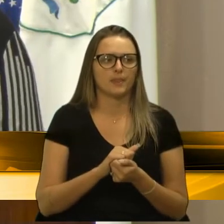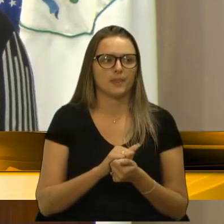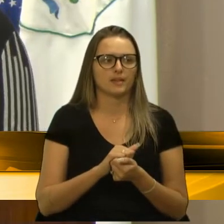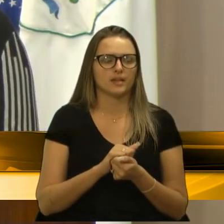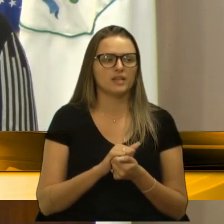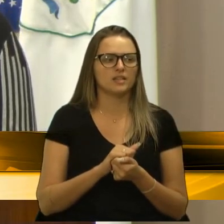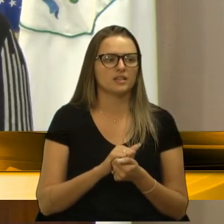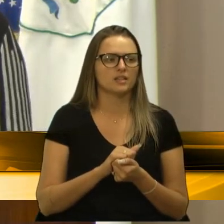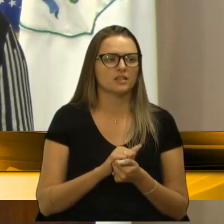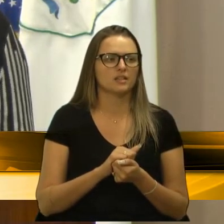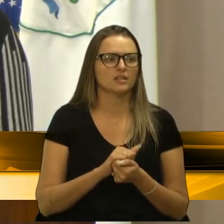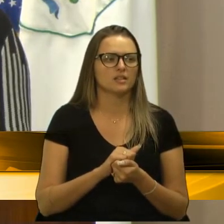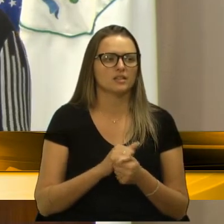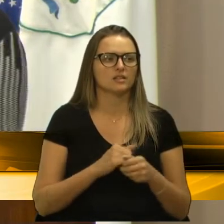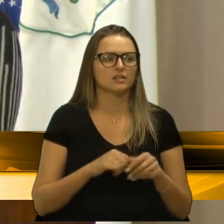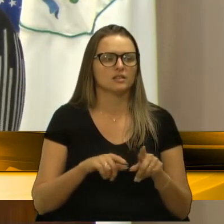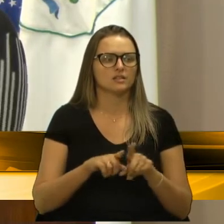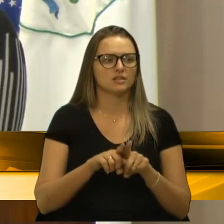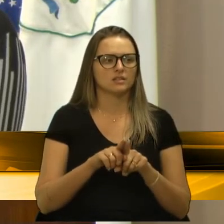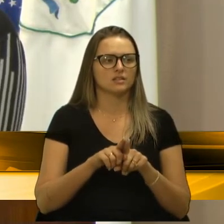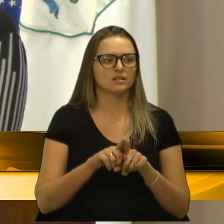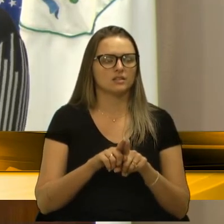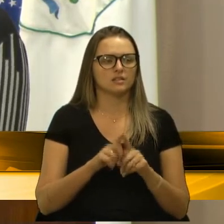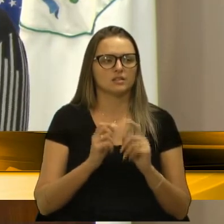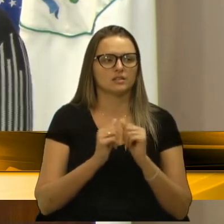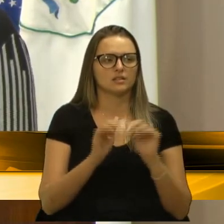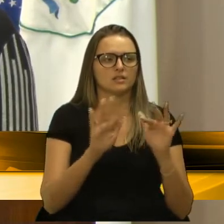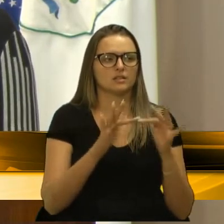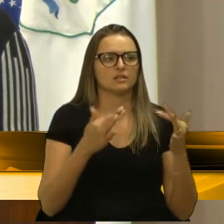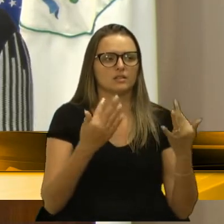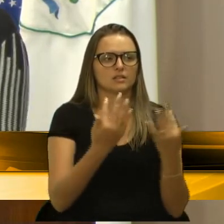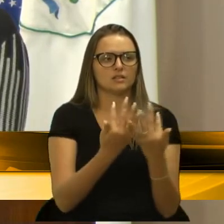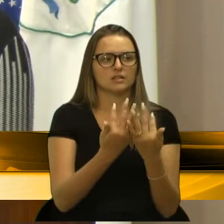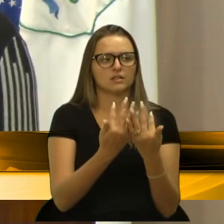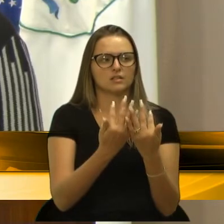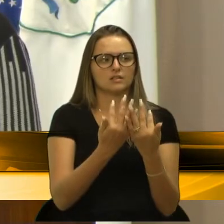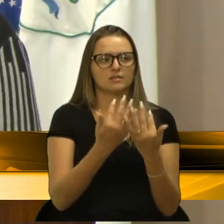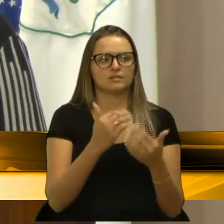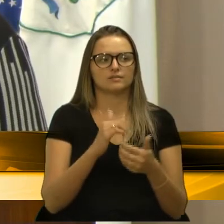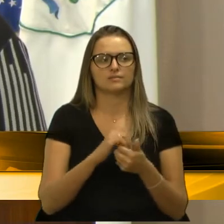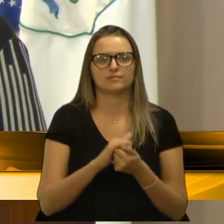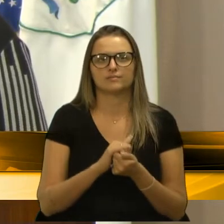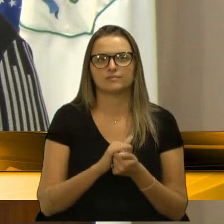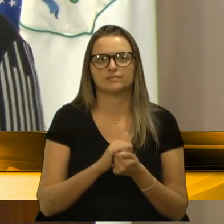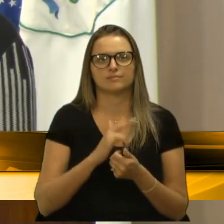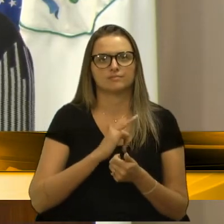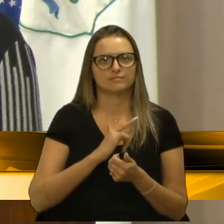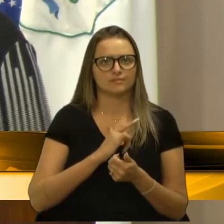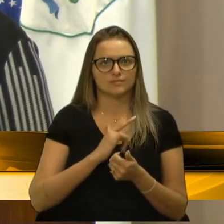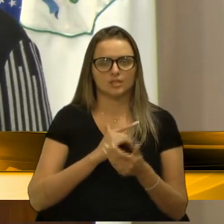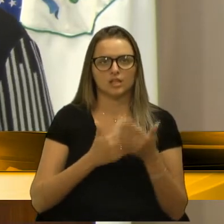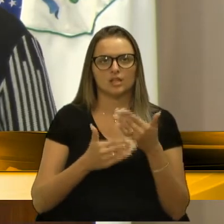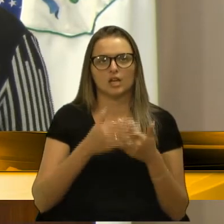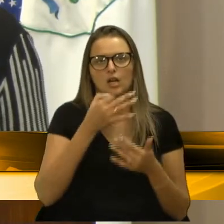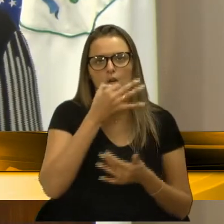ajudar tanto a escola quanto a família e essa menina. Então, já agradecer ao vereador Fiuza, que acatou a nossa